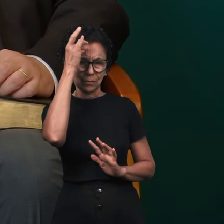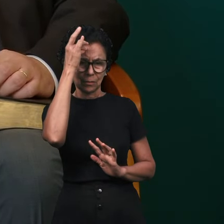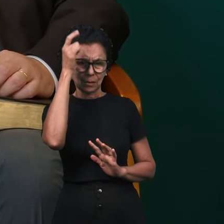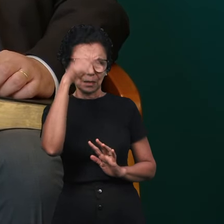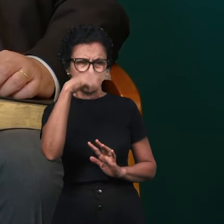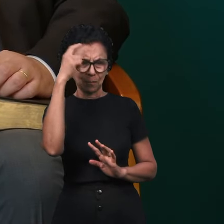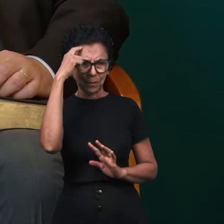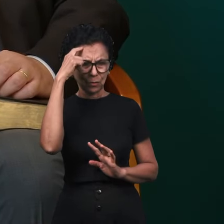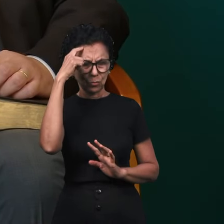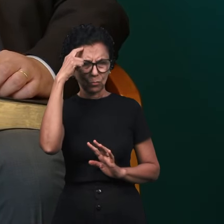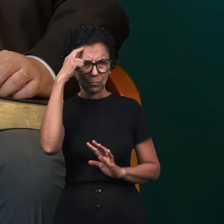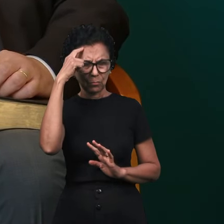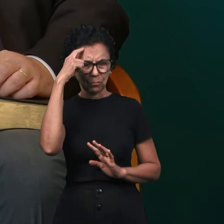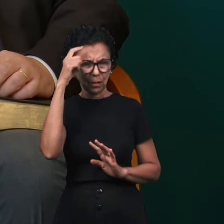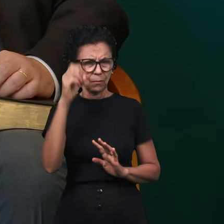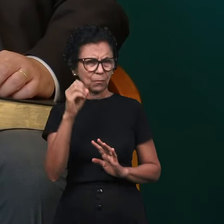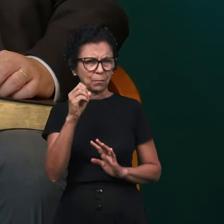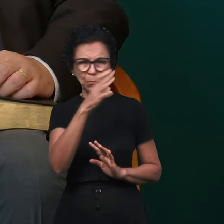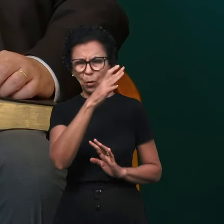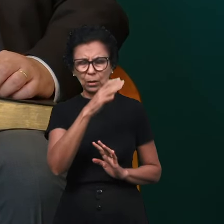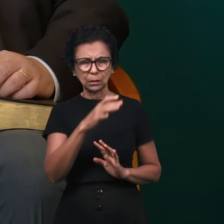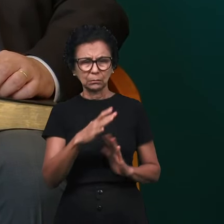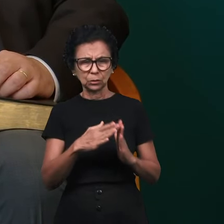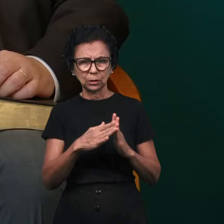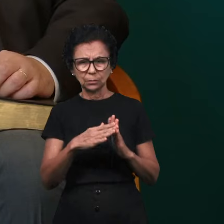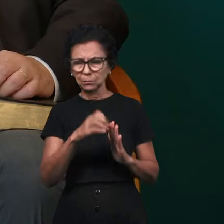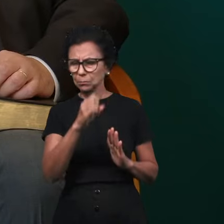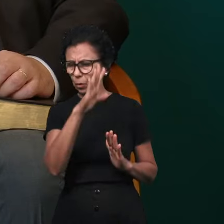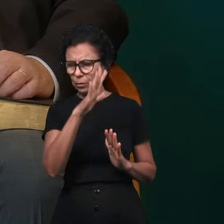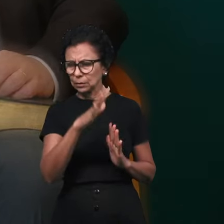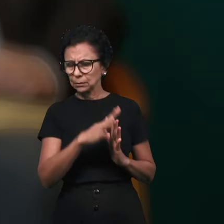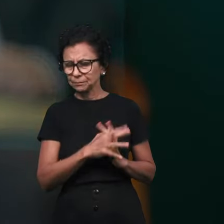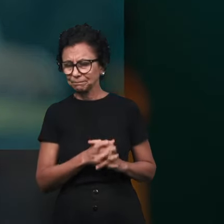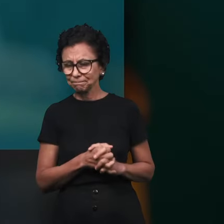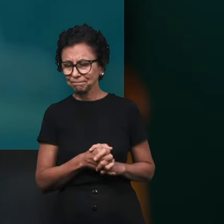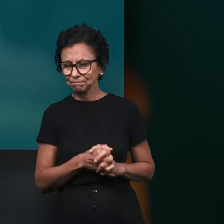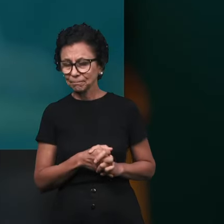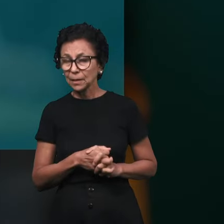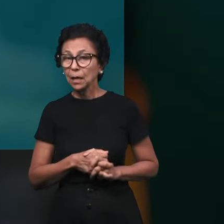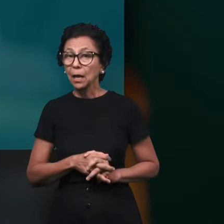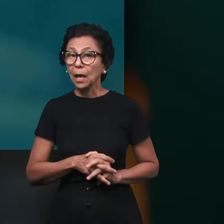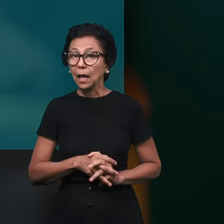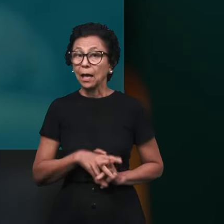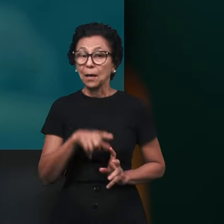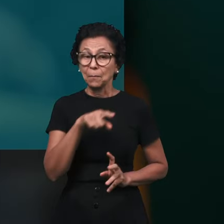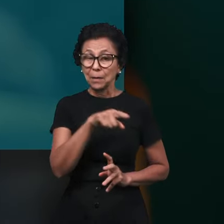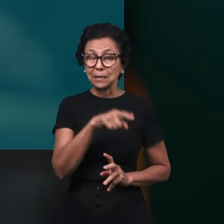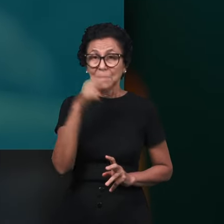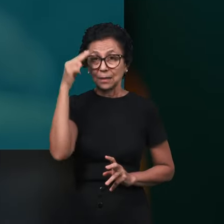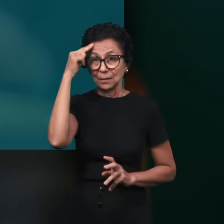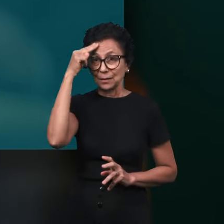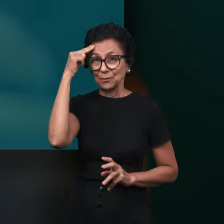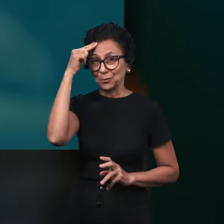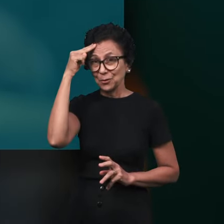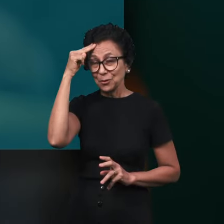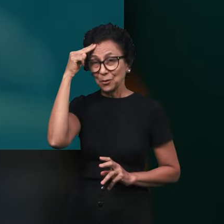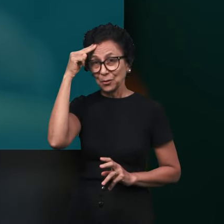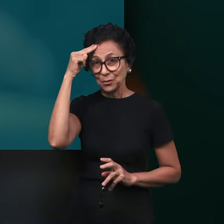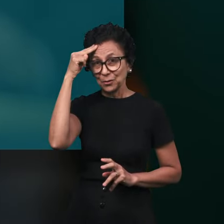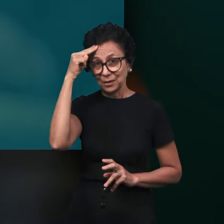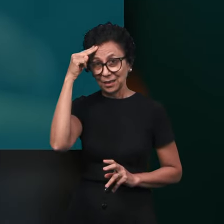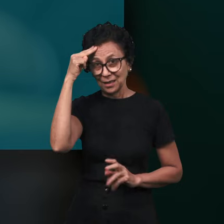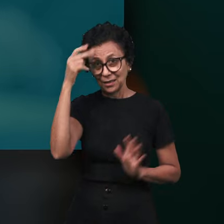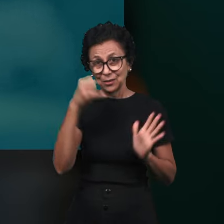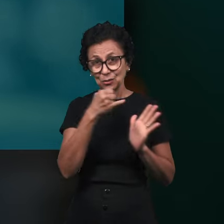um sonho. E num sonho um anjo do Senhor diz a ele: José, recebe Maria, porque o que está sendo gerado nela é do Espírito